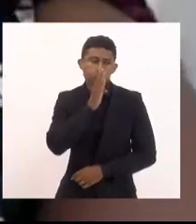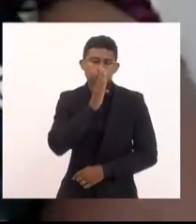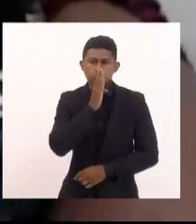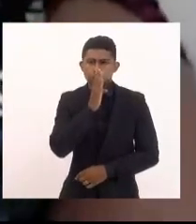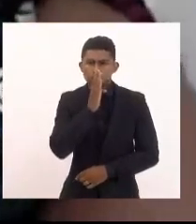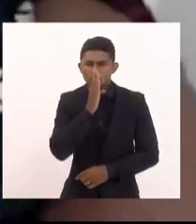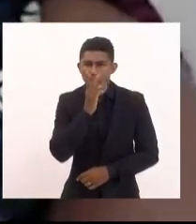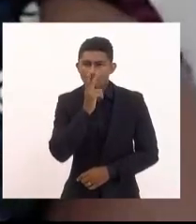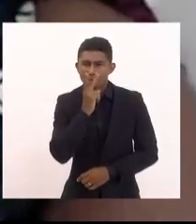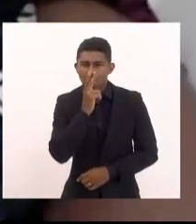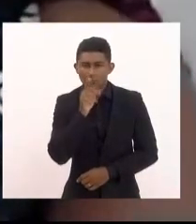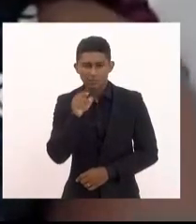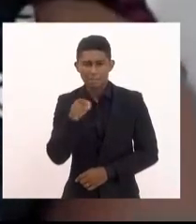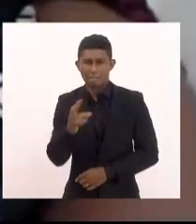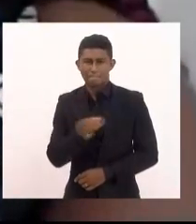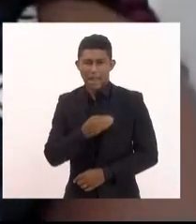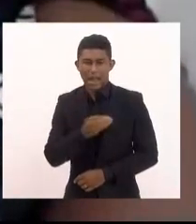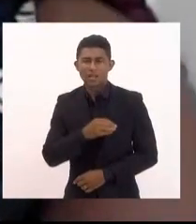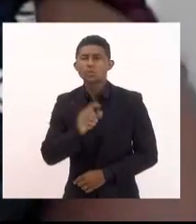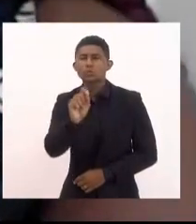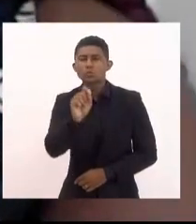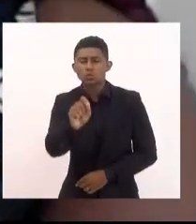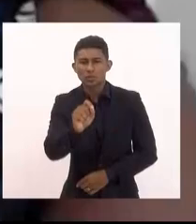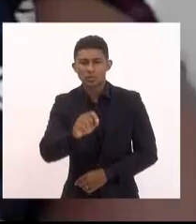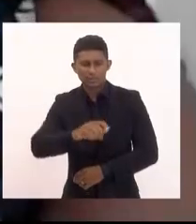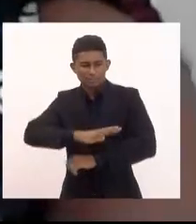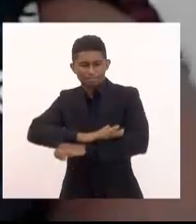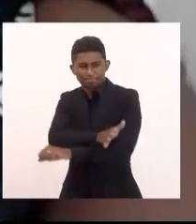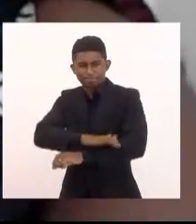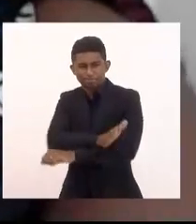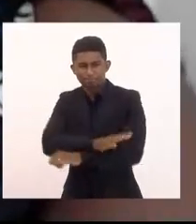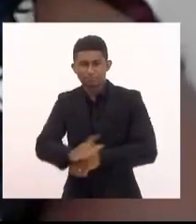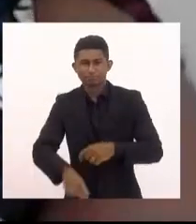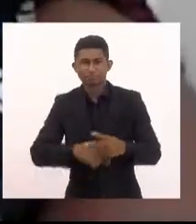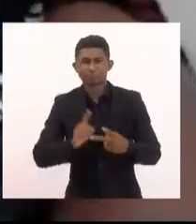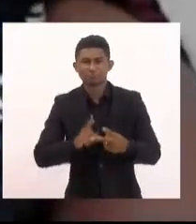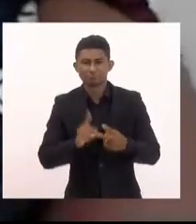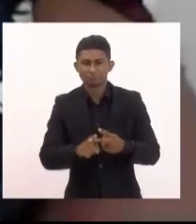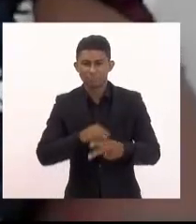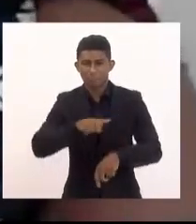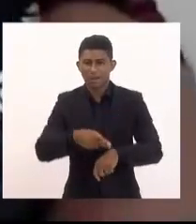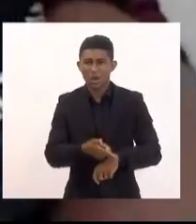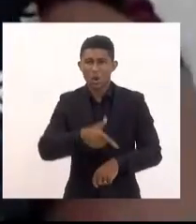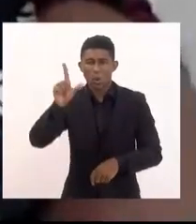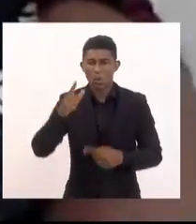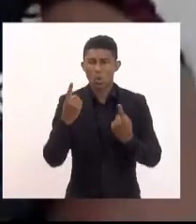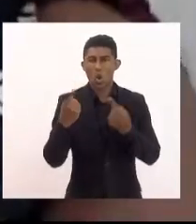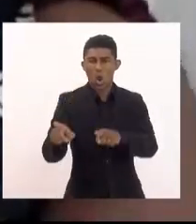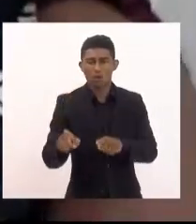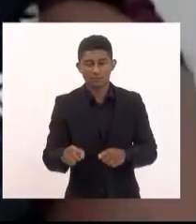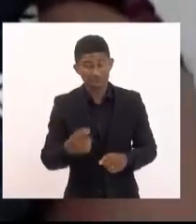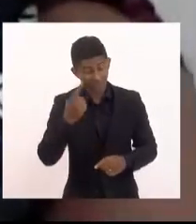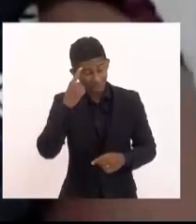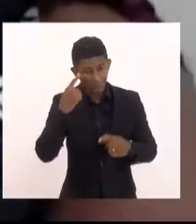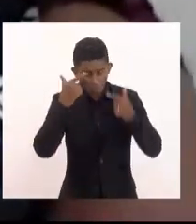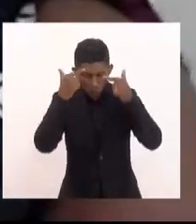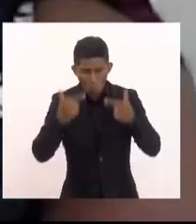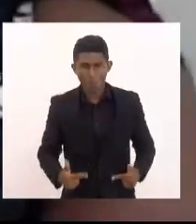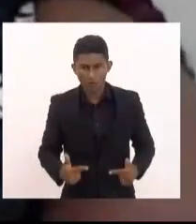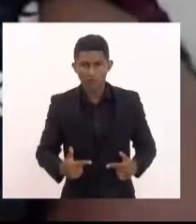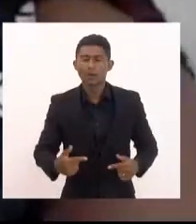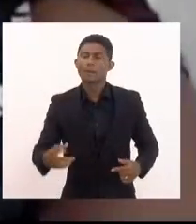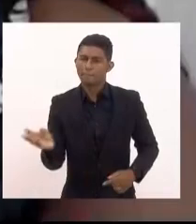fechando os olhos para o pecado do racismo, da xenofobia, porque omissão também é pecado. Lembrando que Jesus,